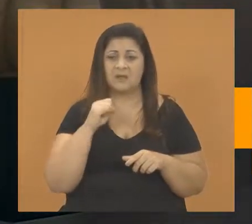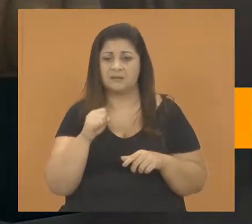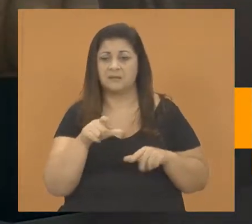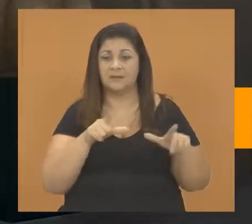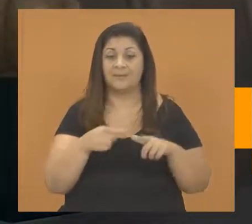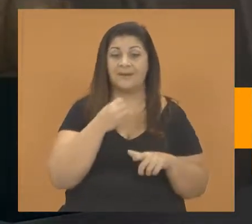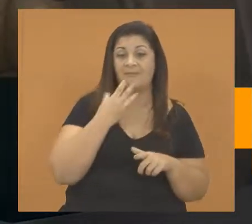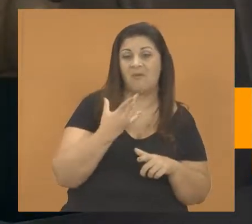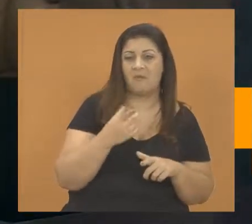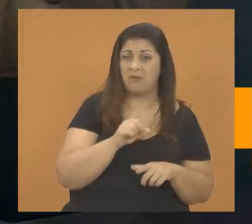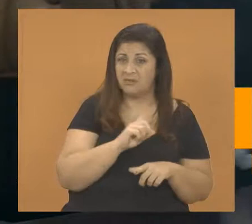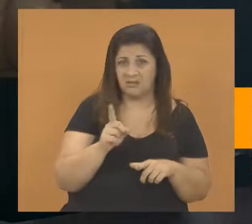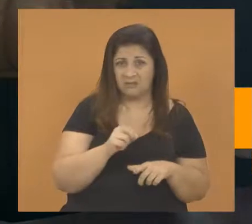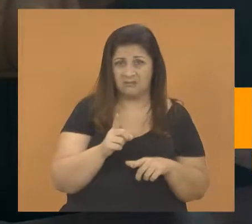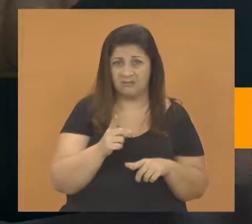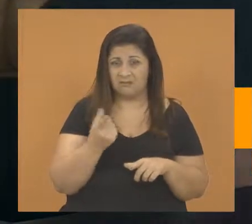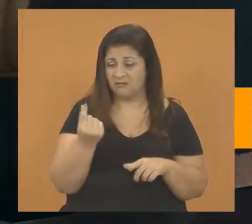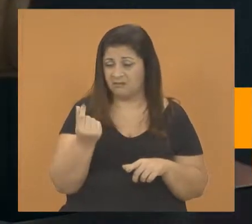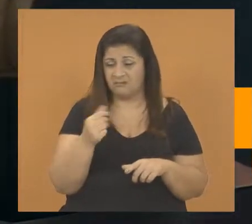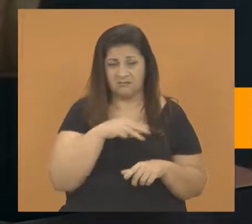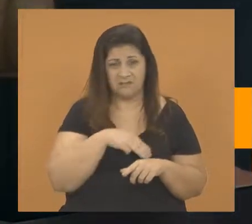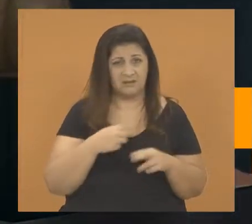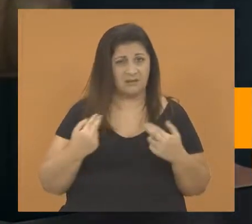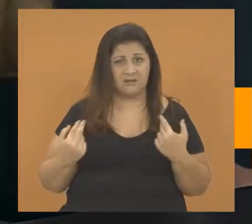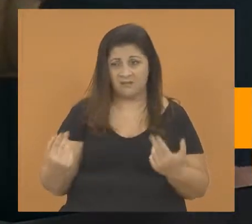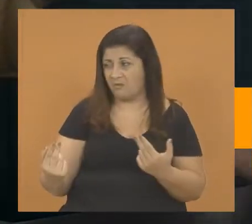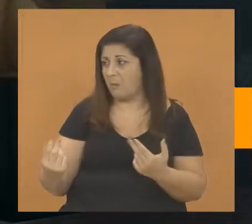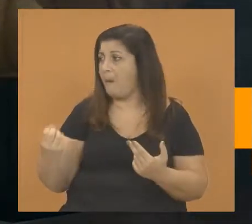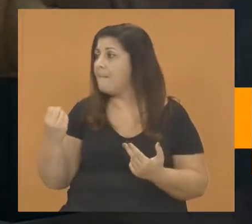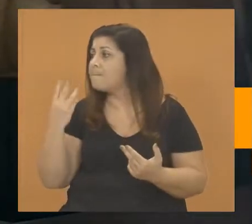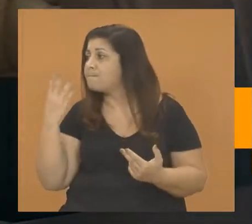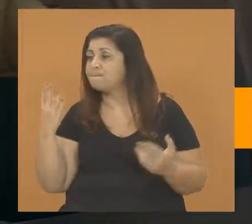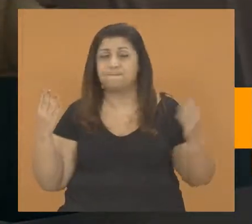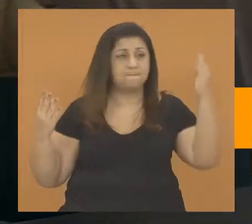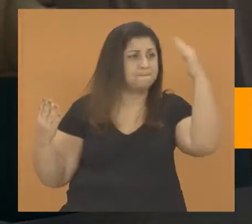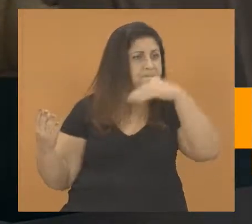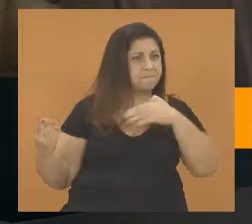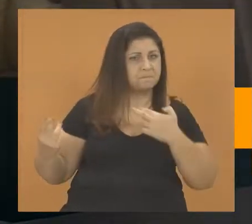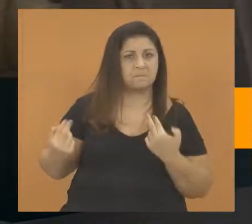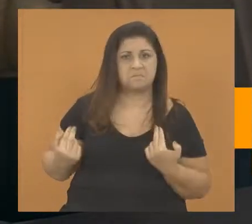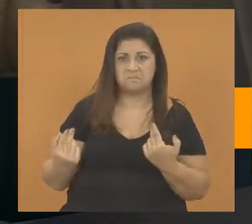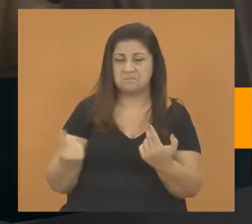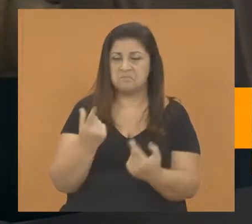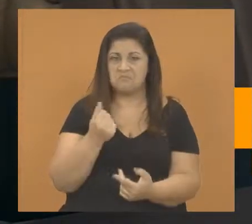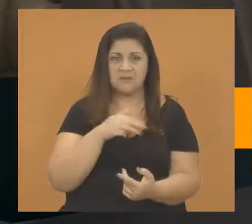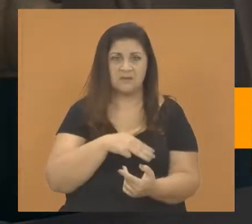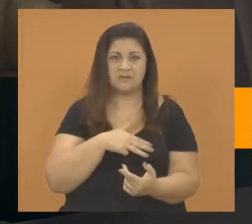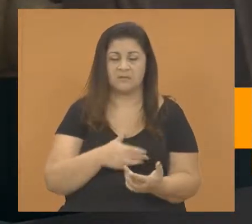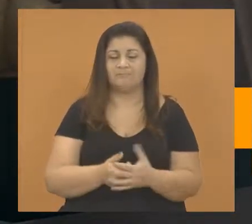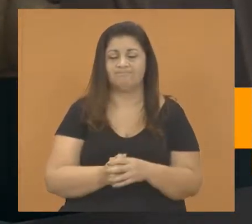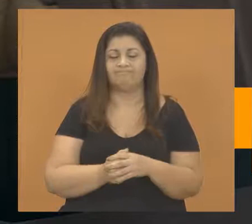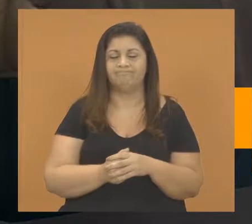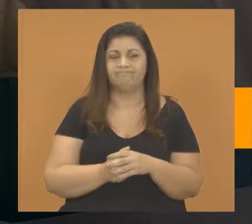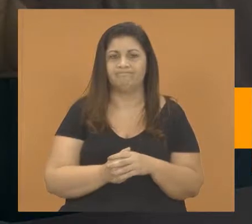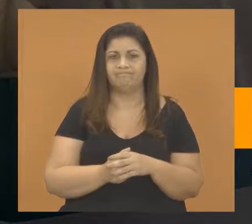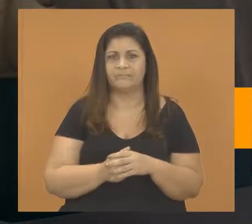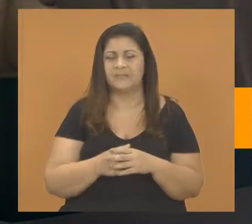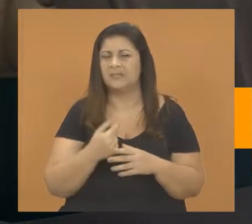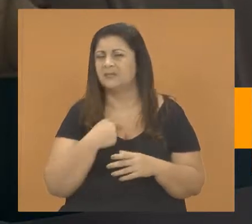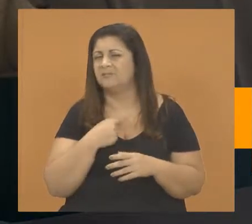ela vai ter esses direitos estão um bom servidor vai ter os mesmos direitos que um mau servidor só escolhe quando vossa excelência